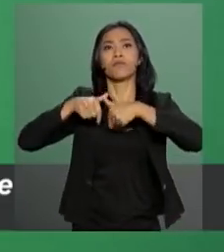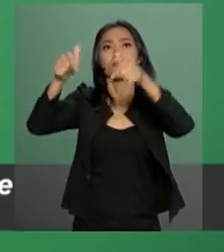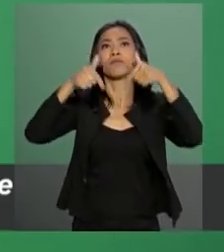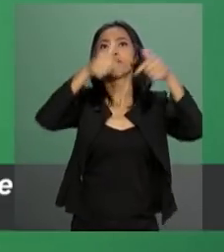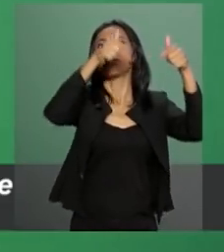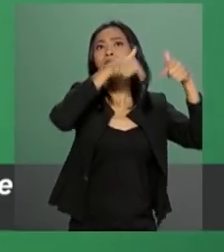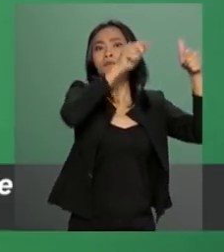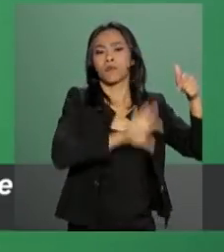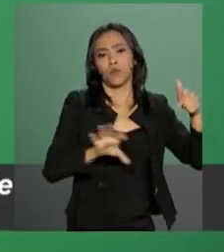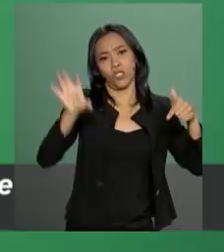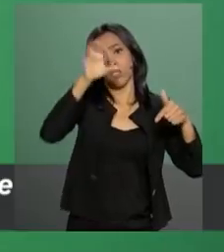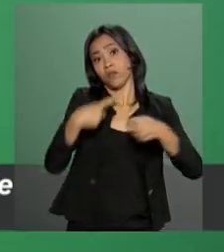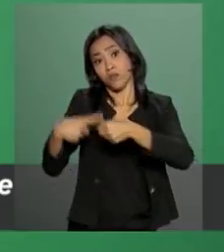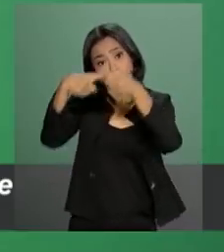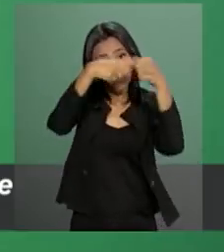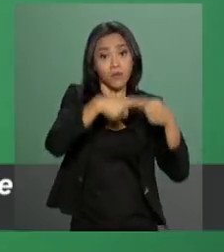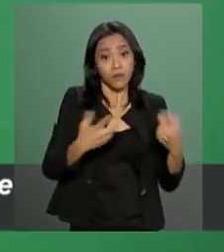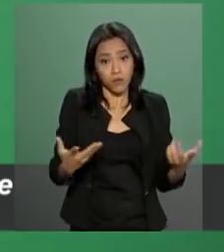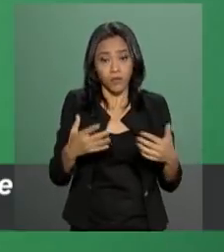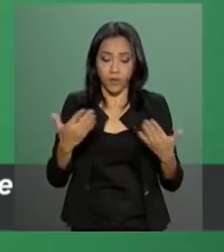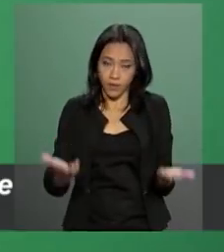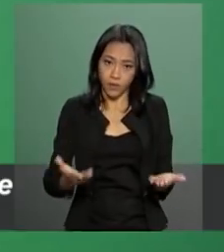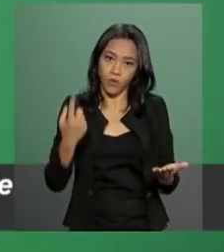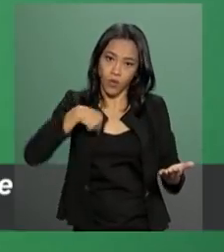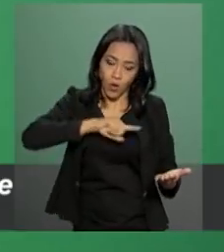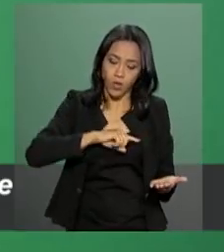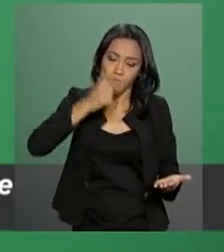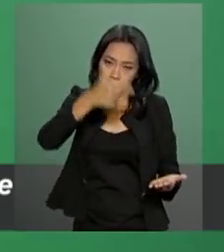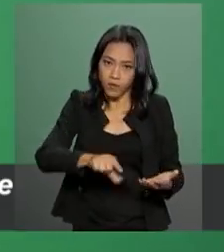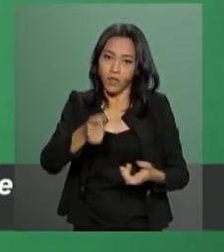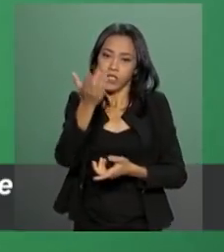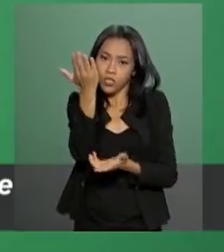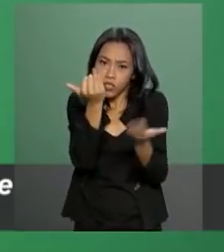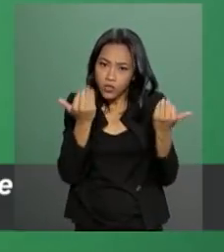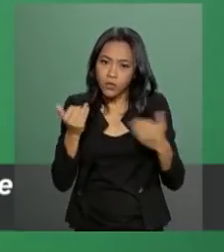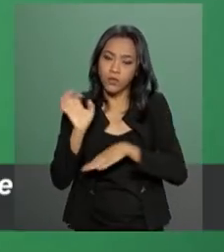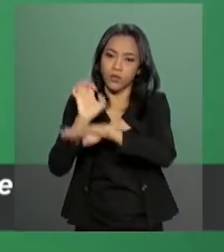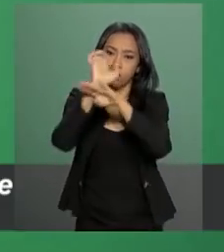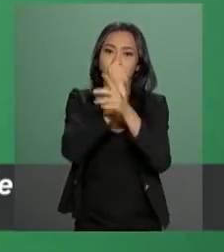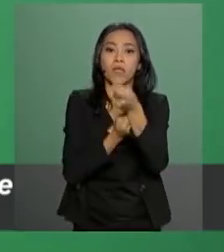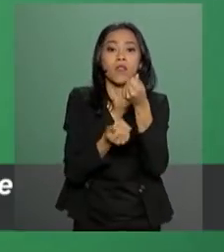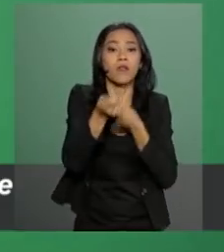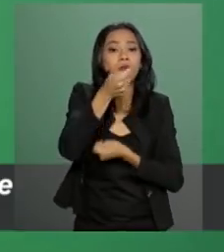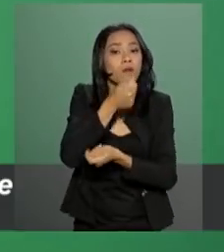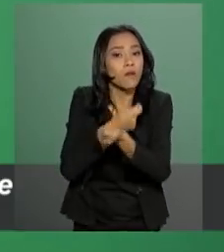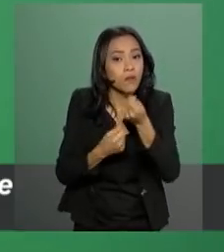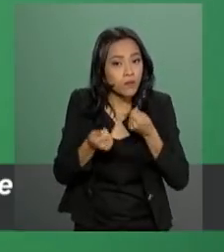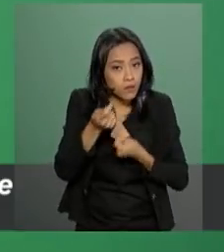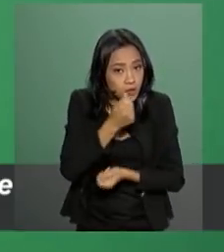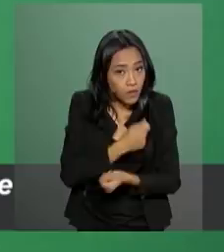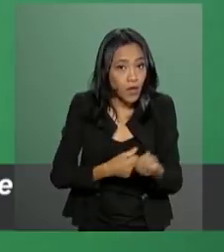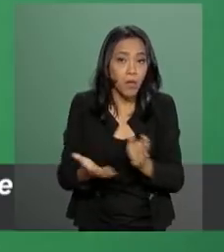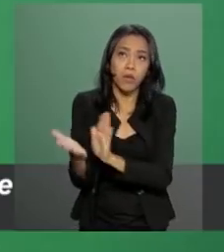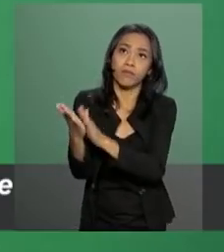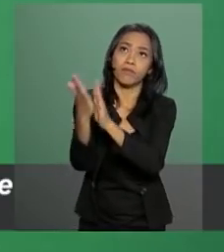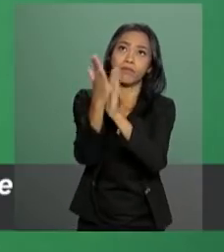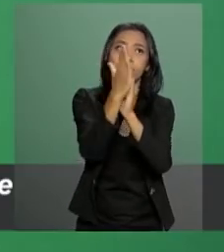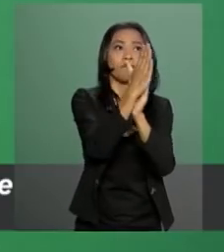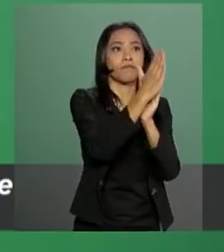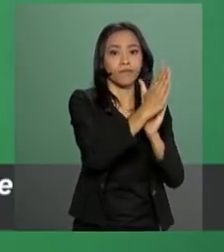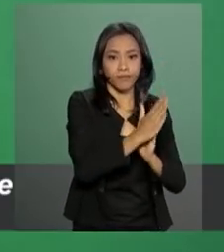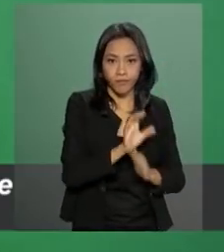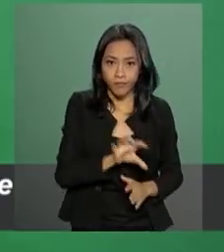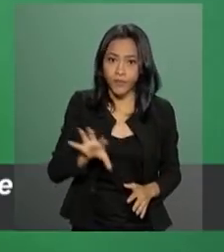estados e dos municípios então não repitamos a dívida dívida do estado para prestigiar os estados brasileiros para